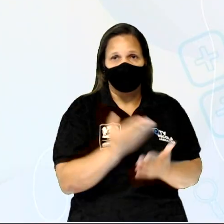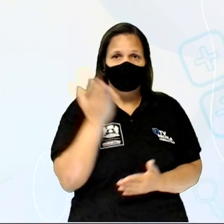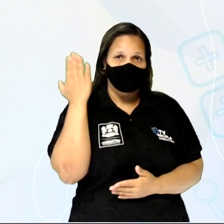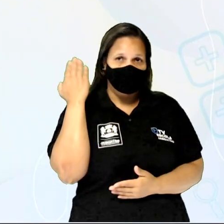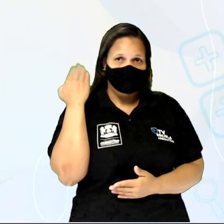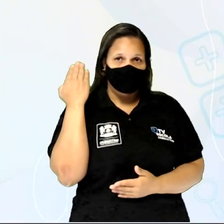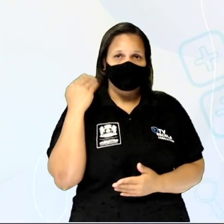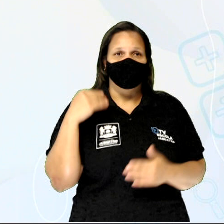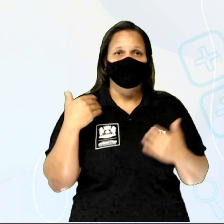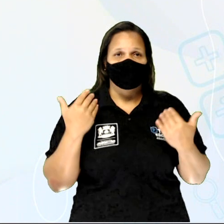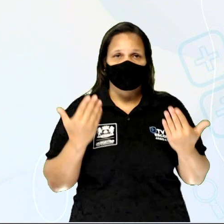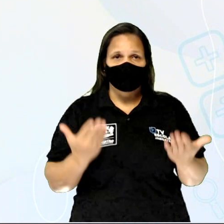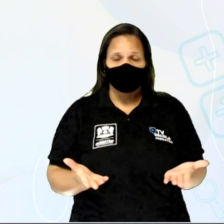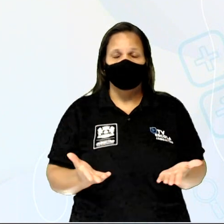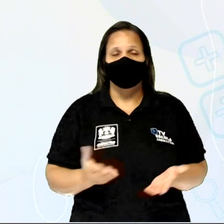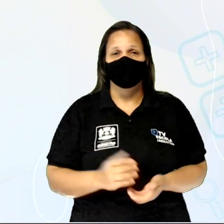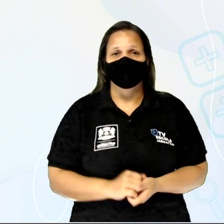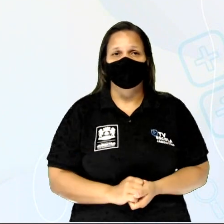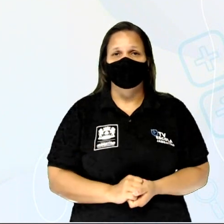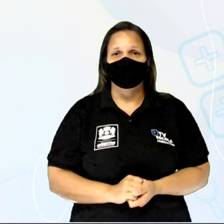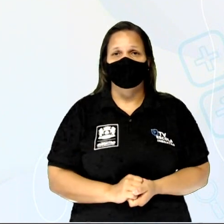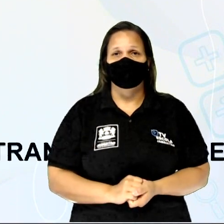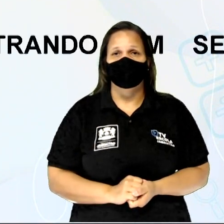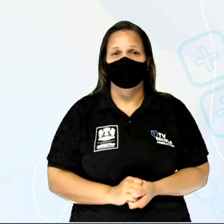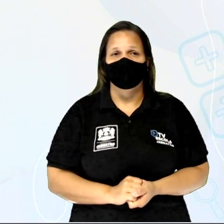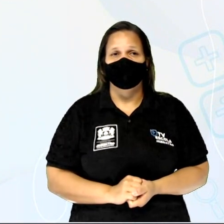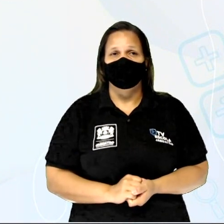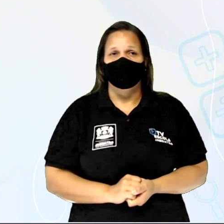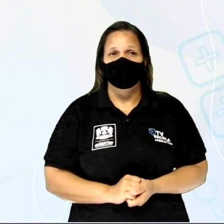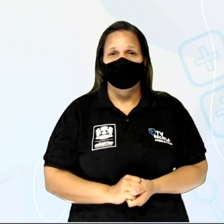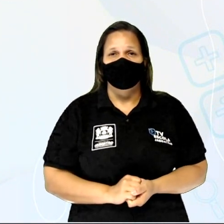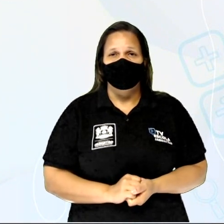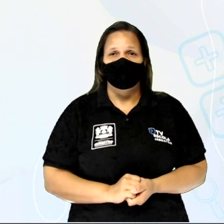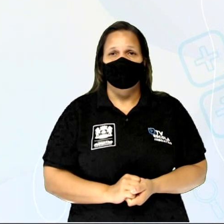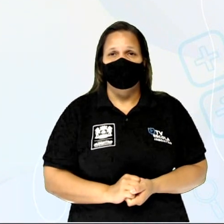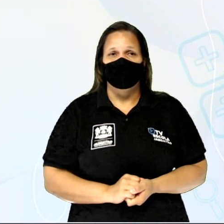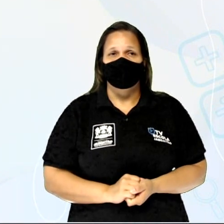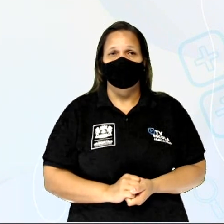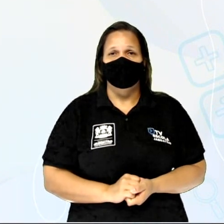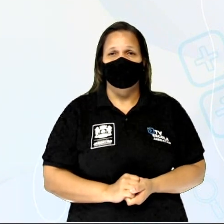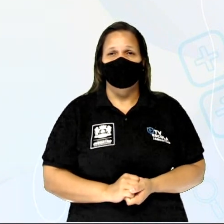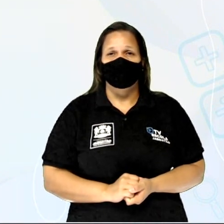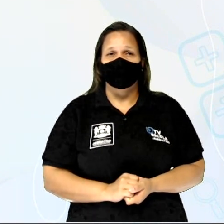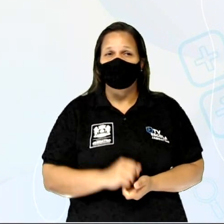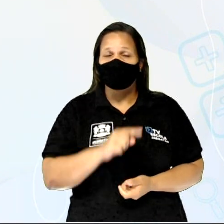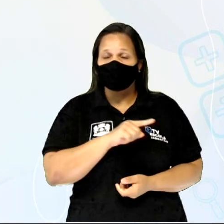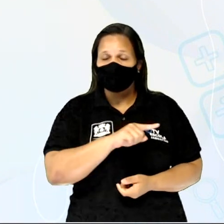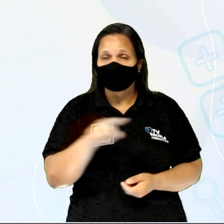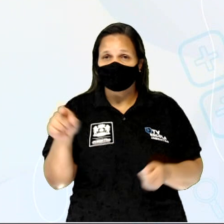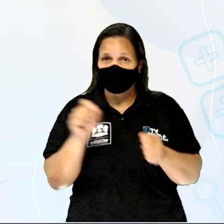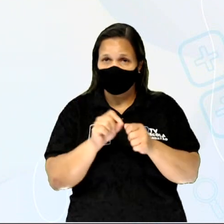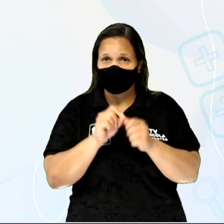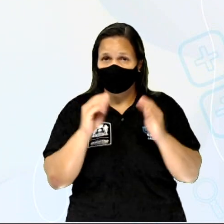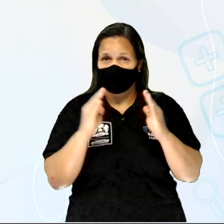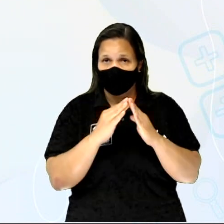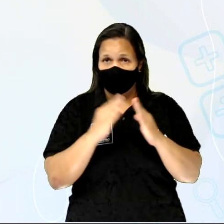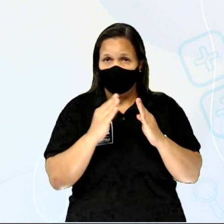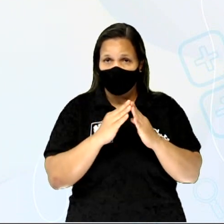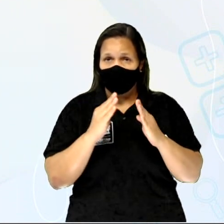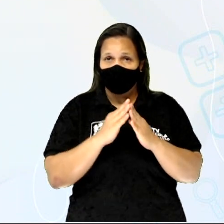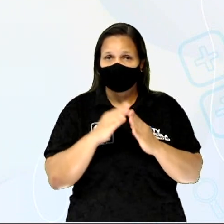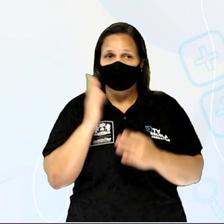eu pedi para que vocês resolvessem esta multiplicação aqui ó 243